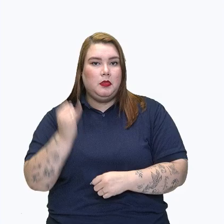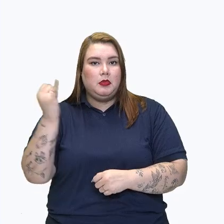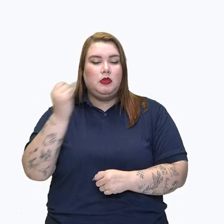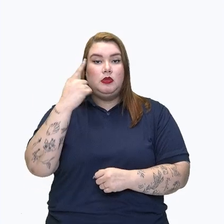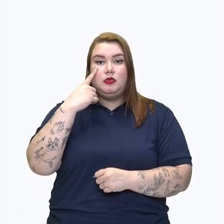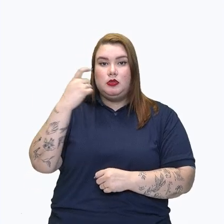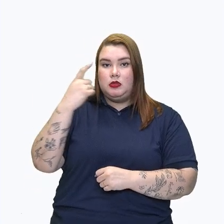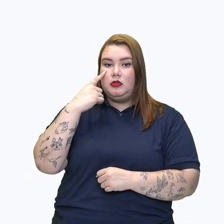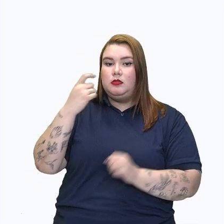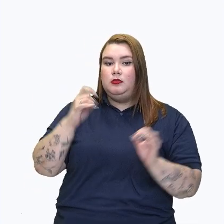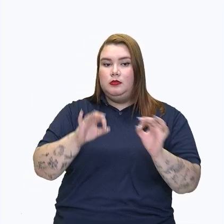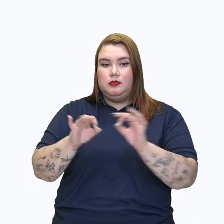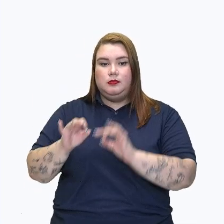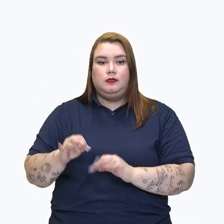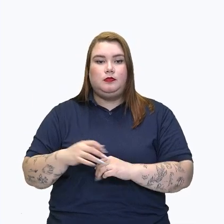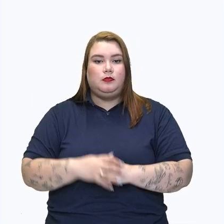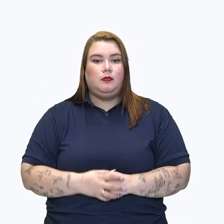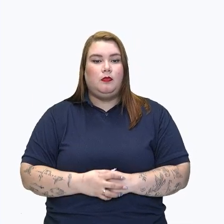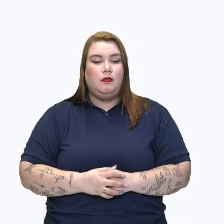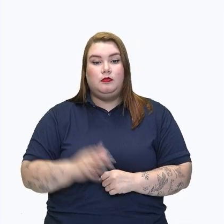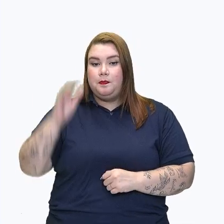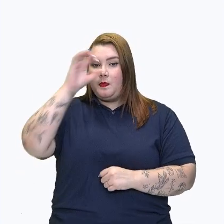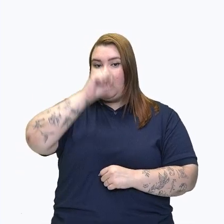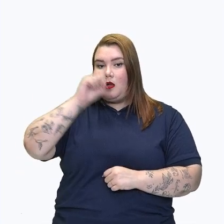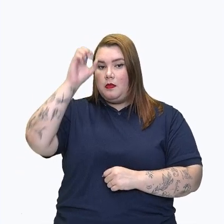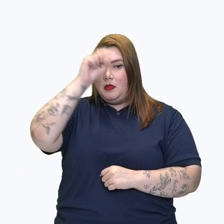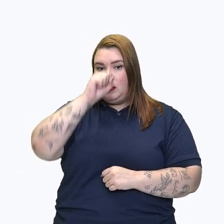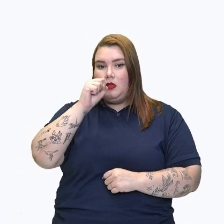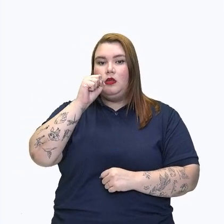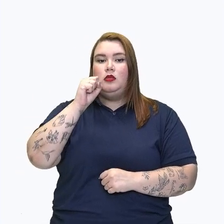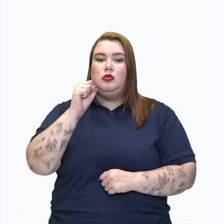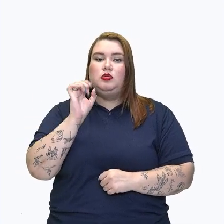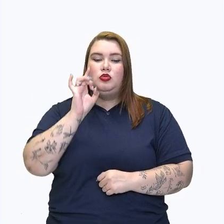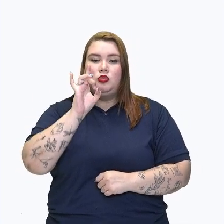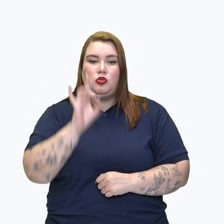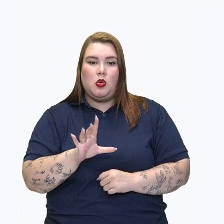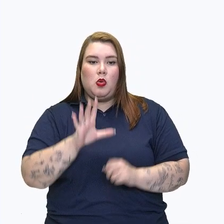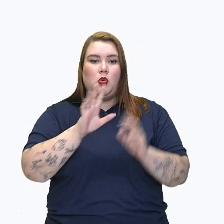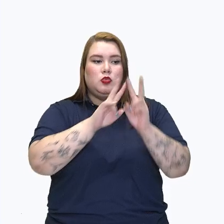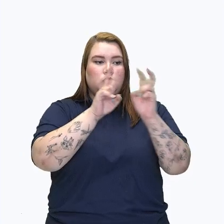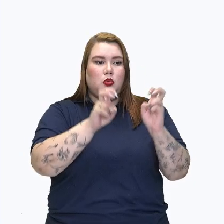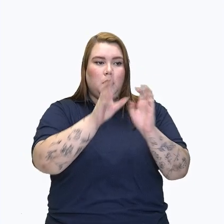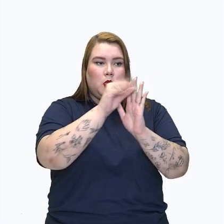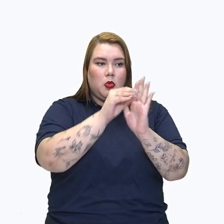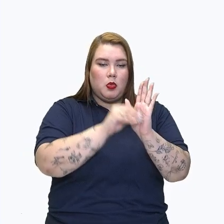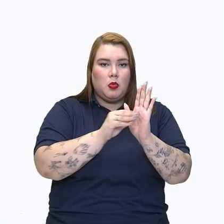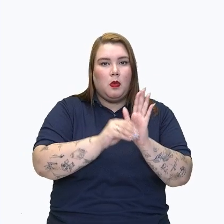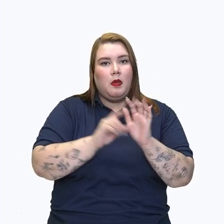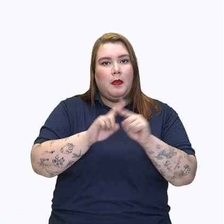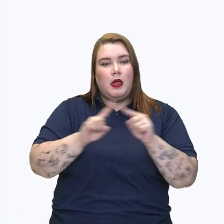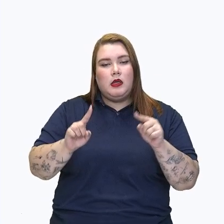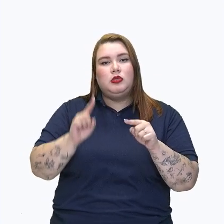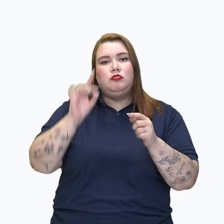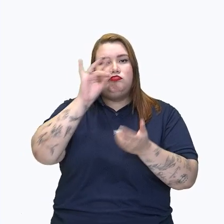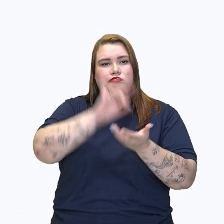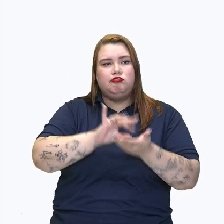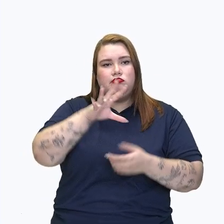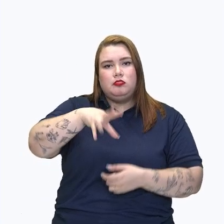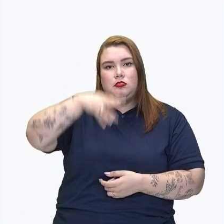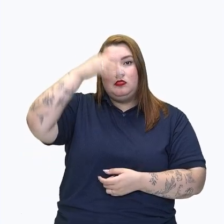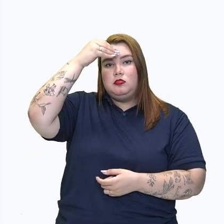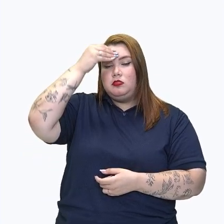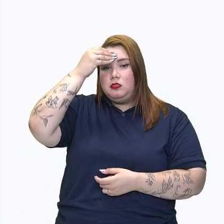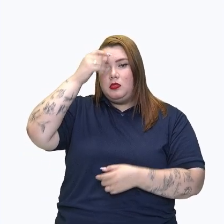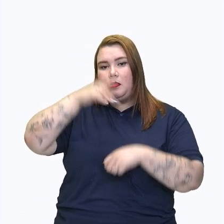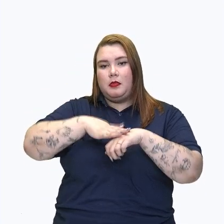ser trabalhada, né? Afinal, aprender não apenas sobre os conteúdos, né? Mas com os conteúdos é o